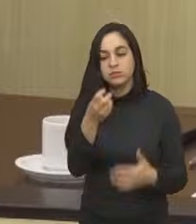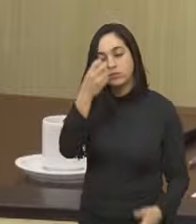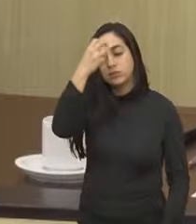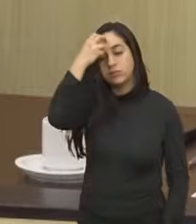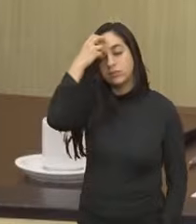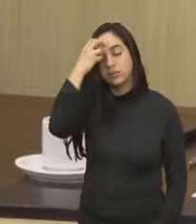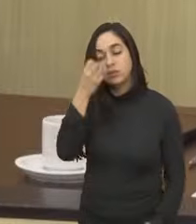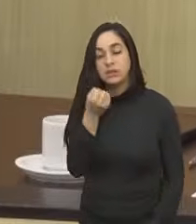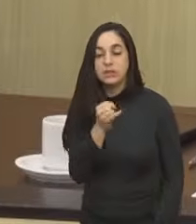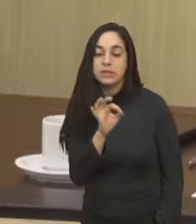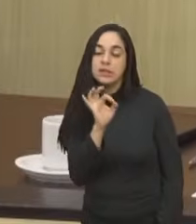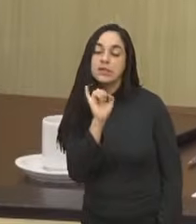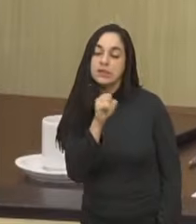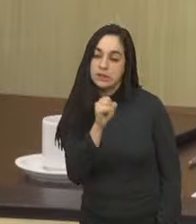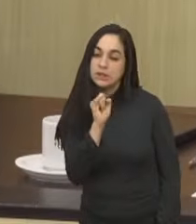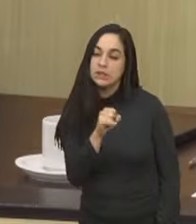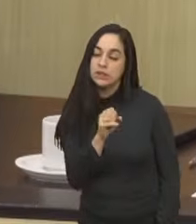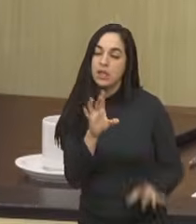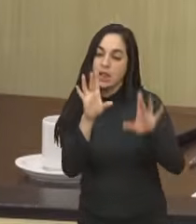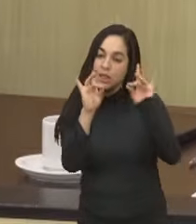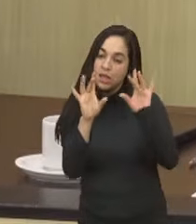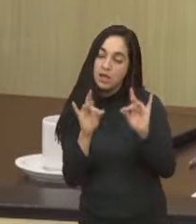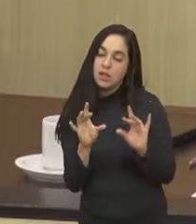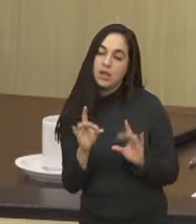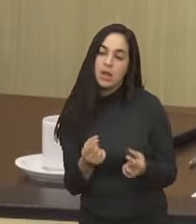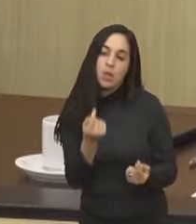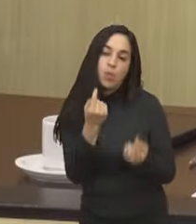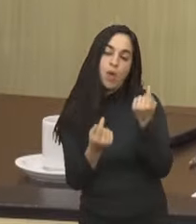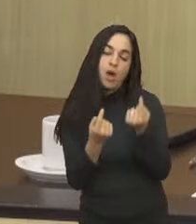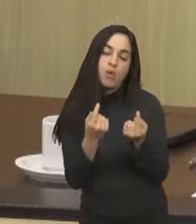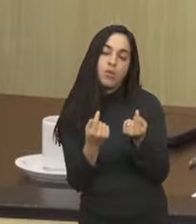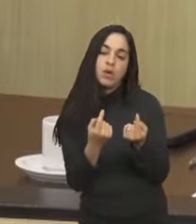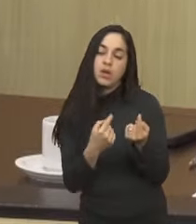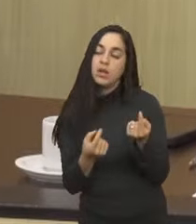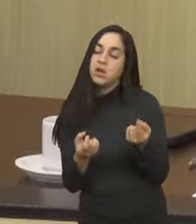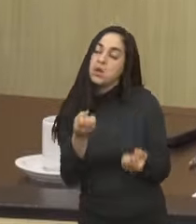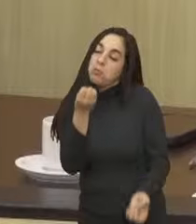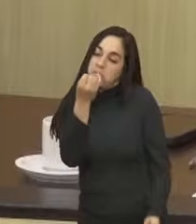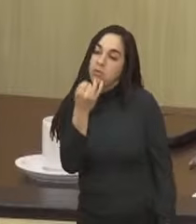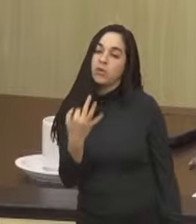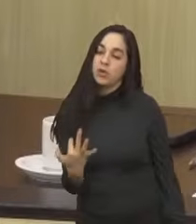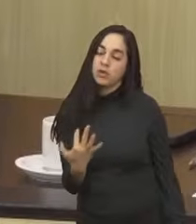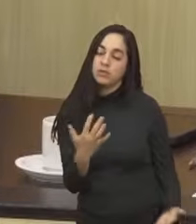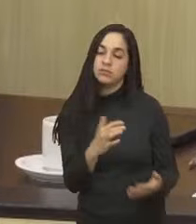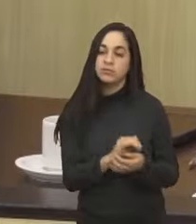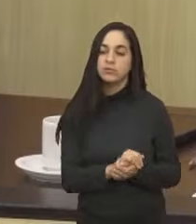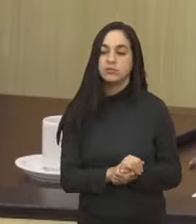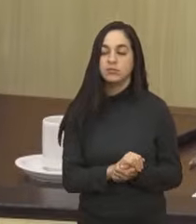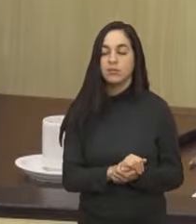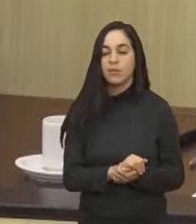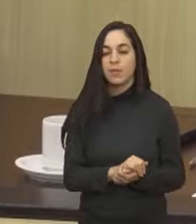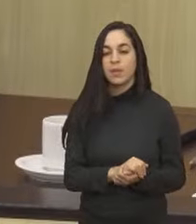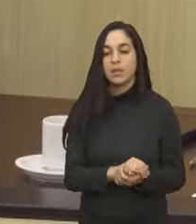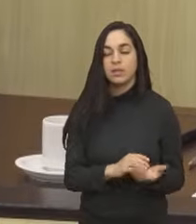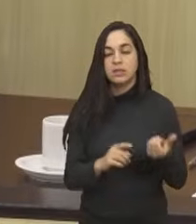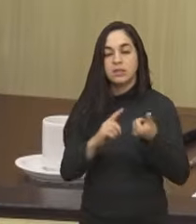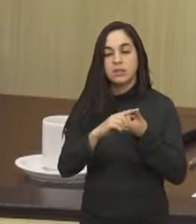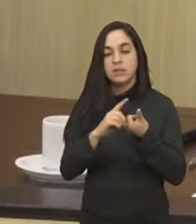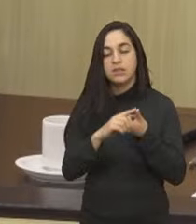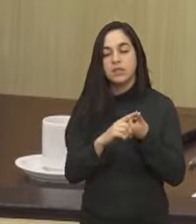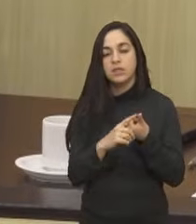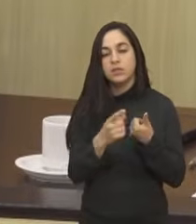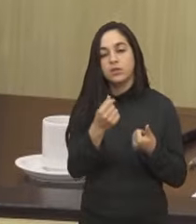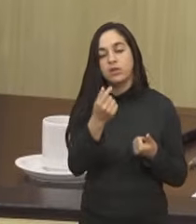Caso afirmativo, detalhar quais e em que valor. 6. O valor de R$230 mil referente